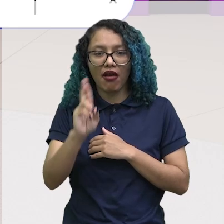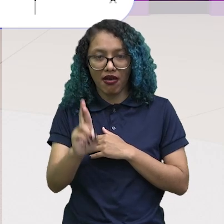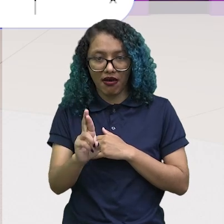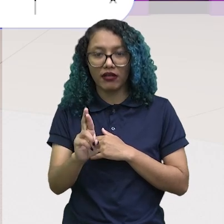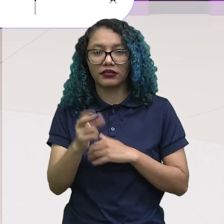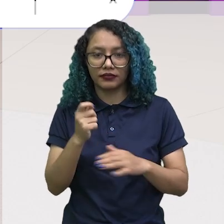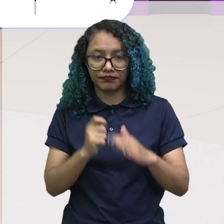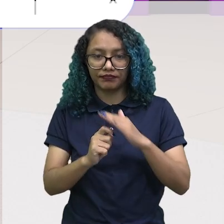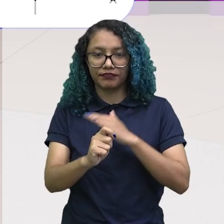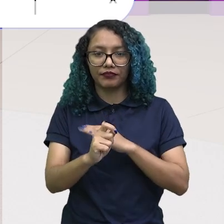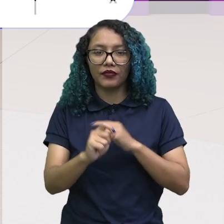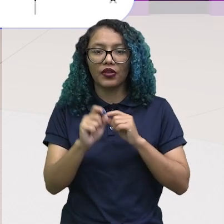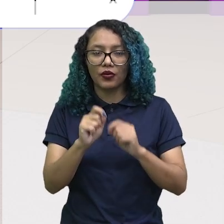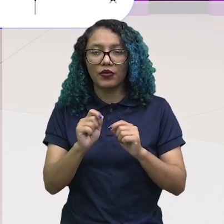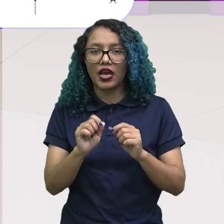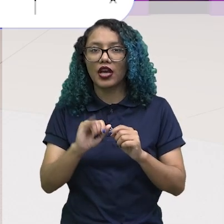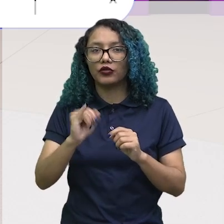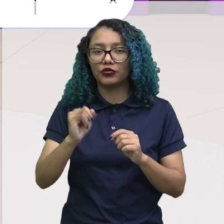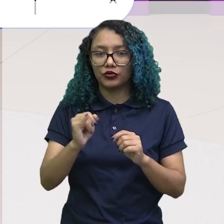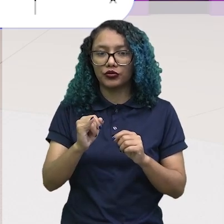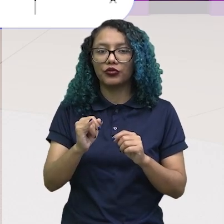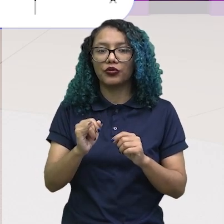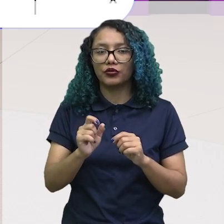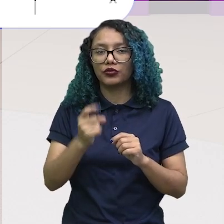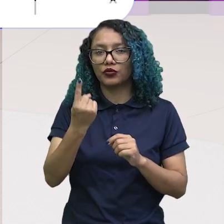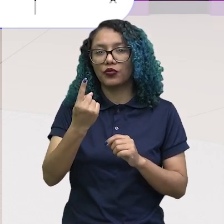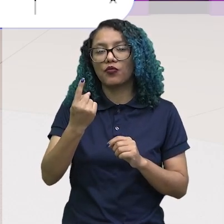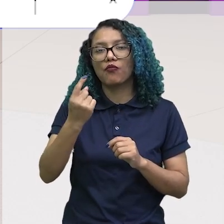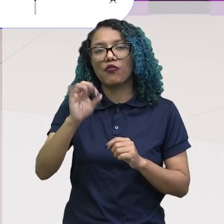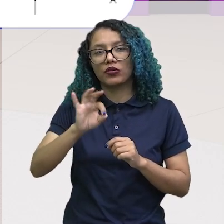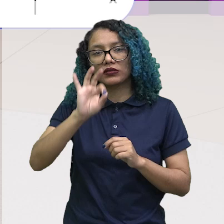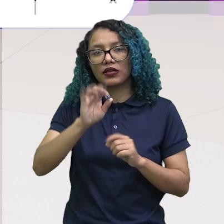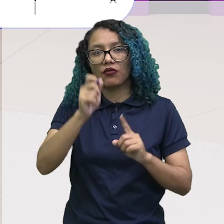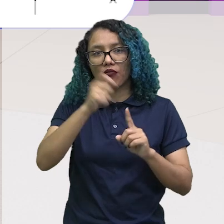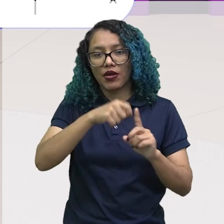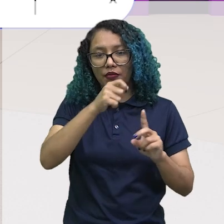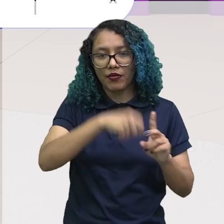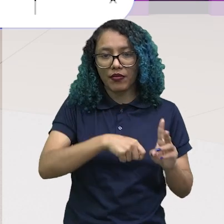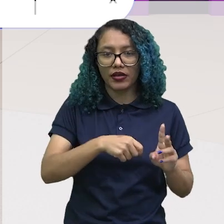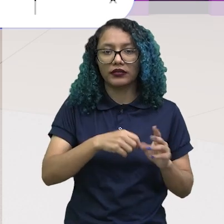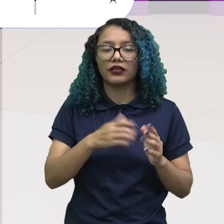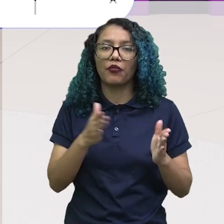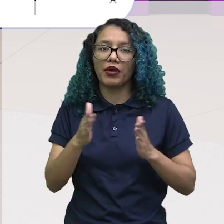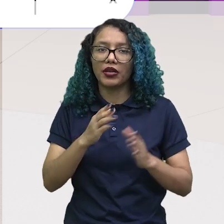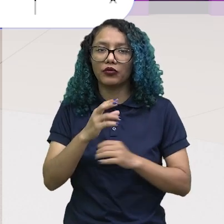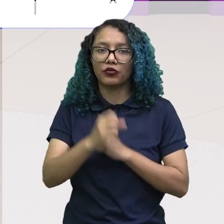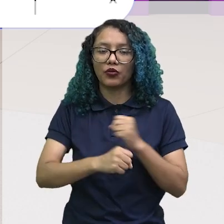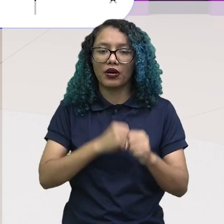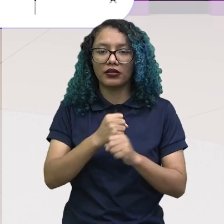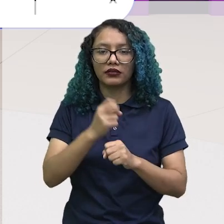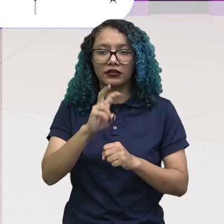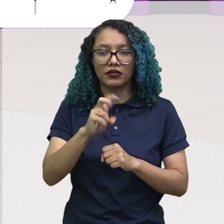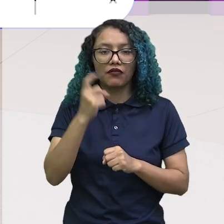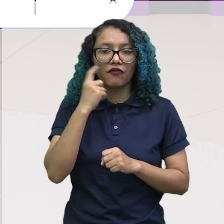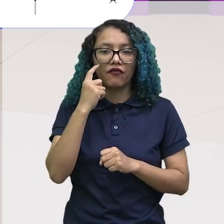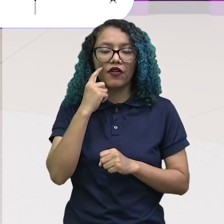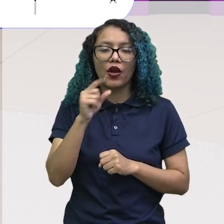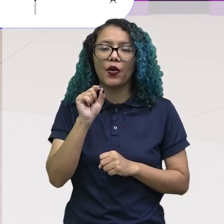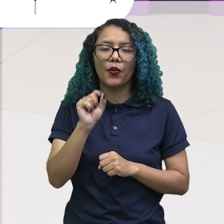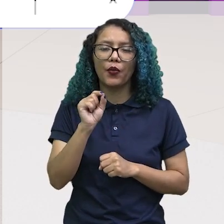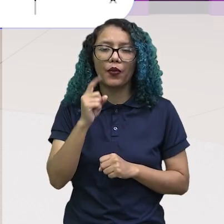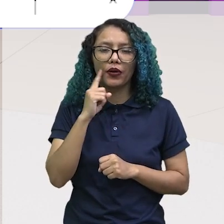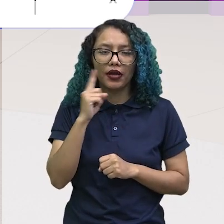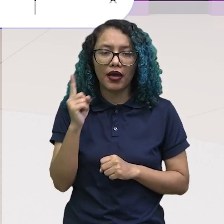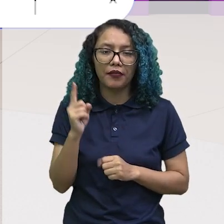esses R$5.000 rende juros de 1% ao mês. Após passar 5 anos, verifiquem que aqui ao meu